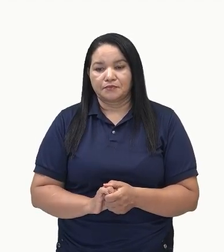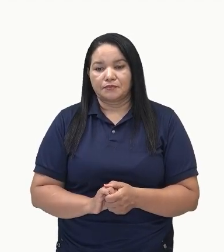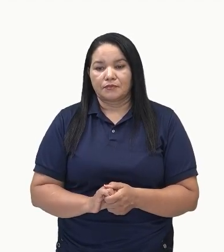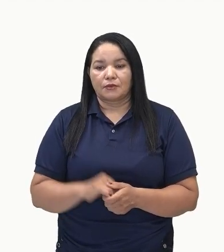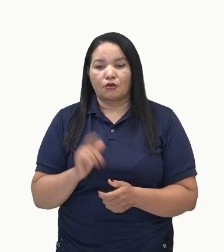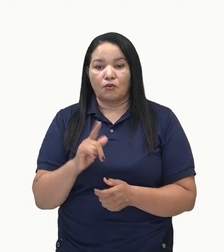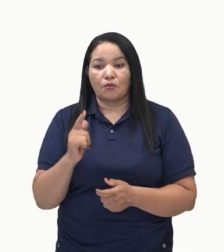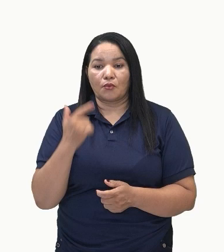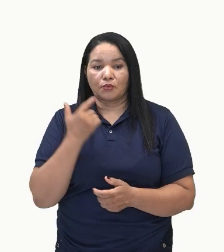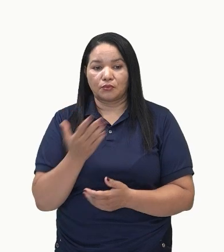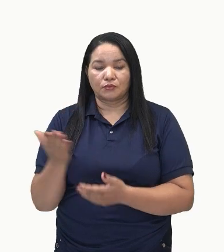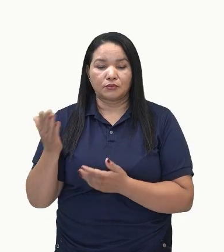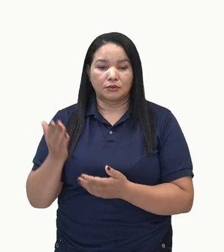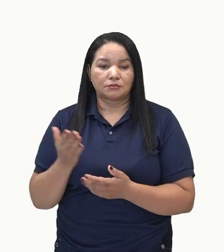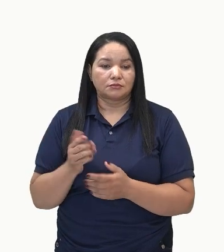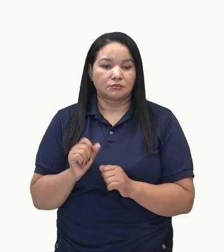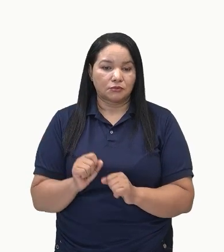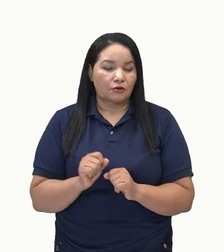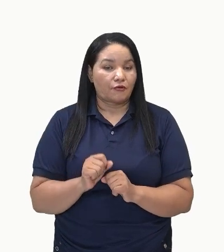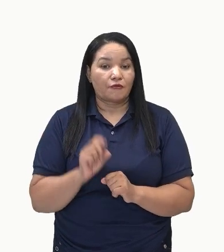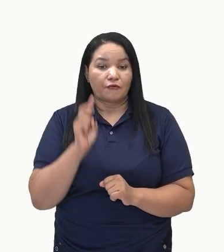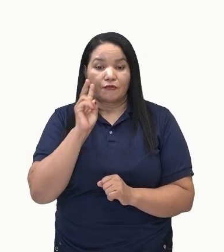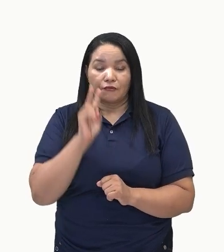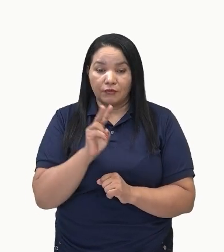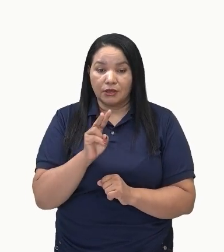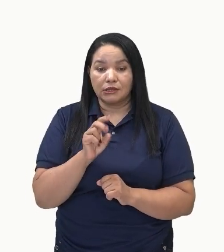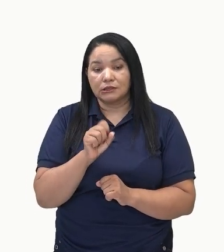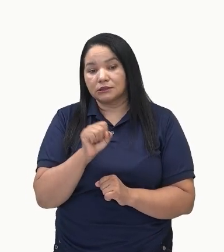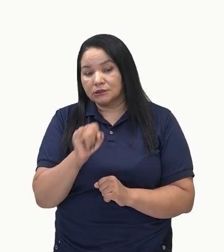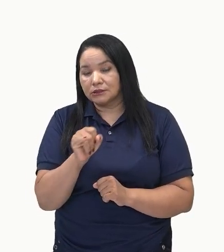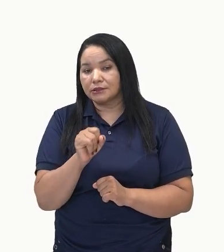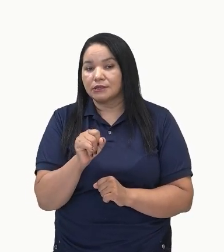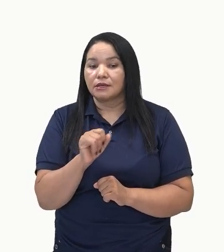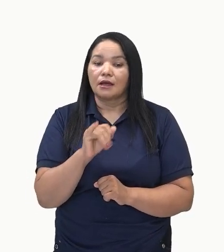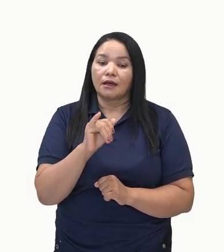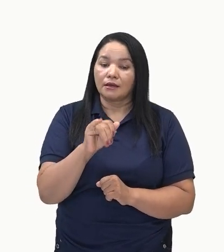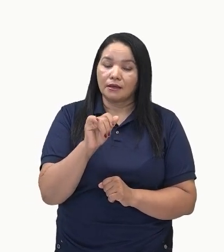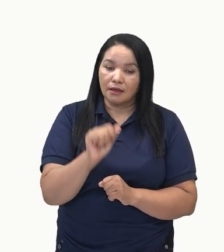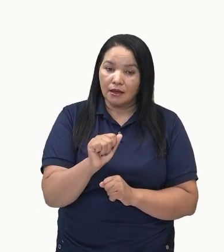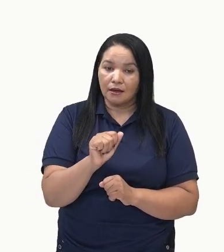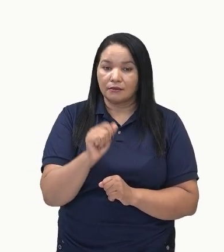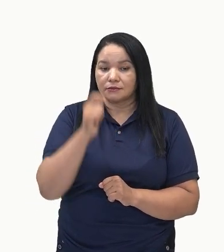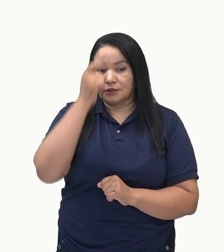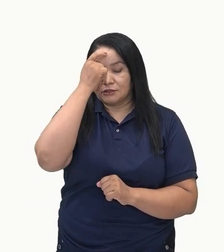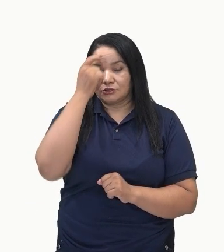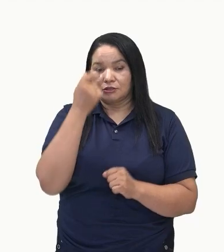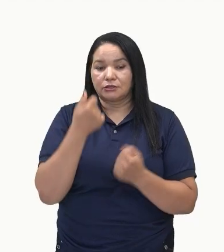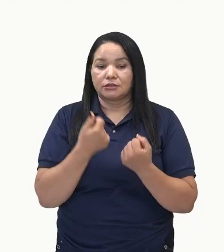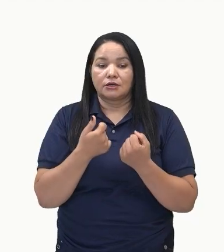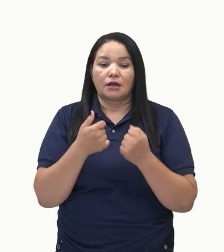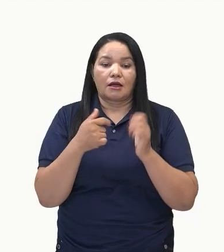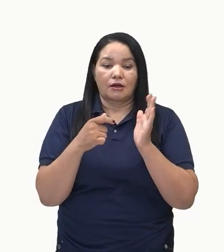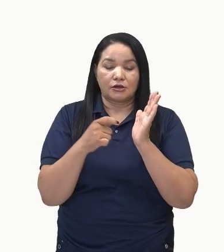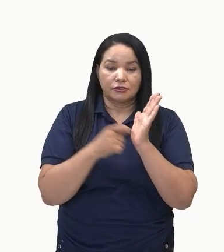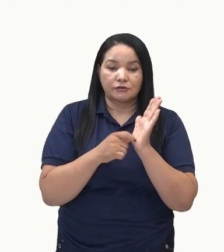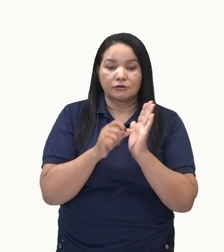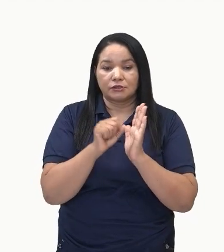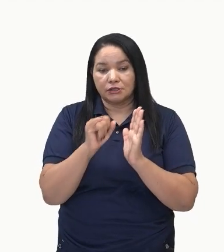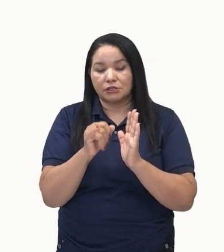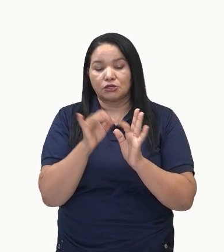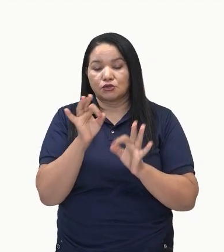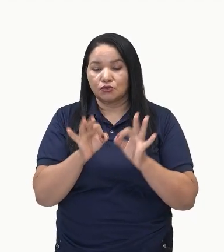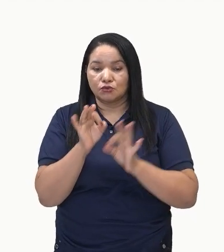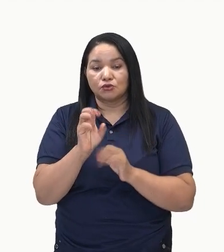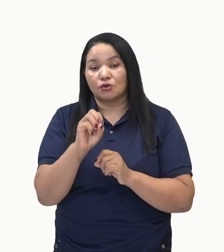safe. Ele vai checar, né, se a inteligência artificial é justa e segura. A palavrinha fair, justa, safe,